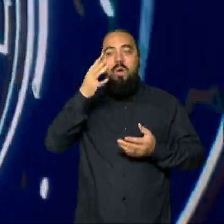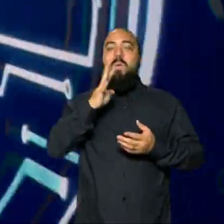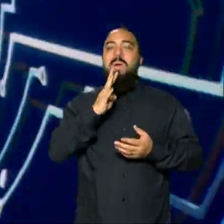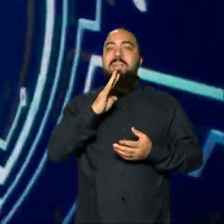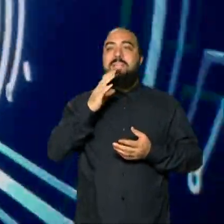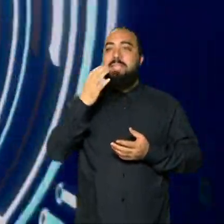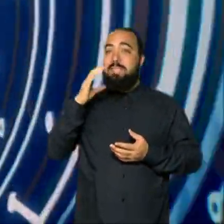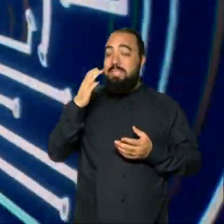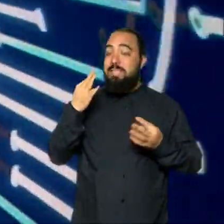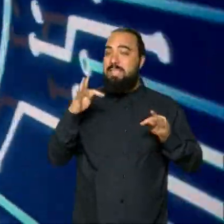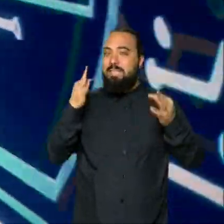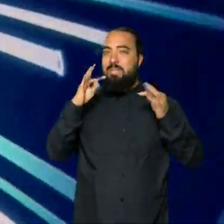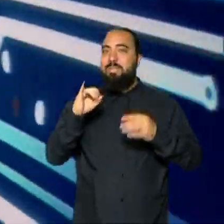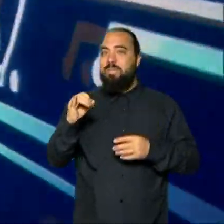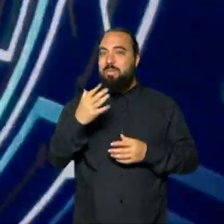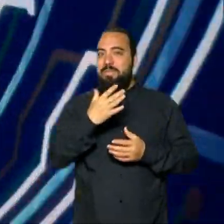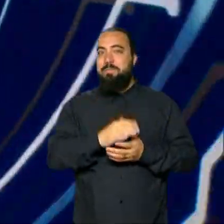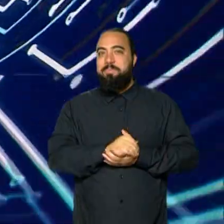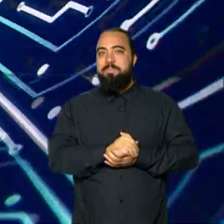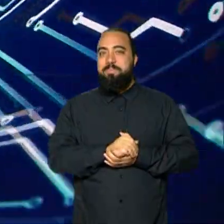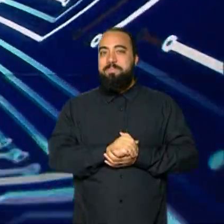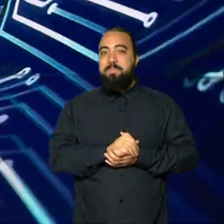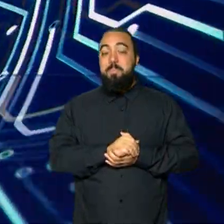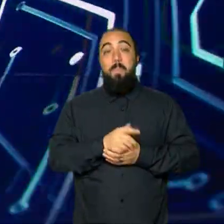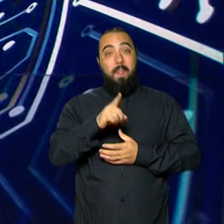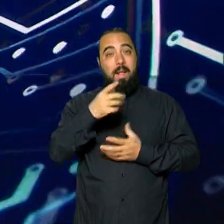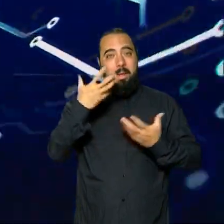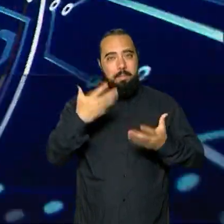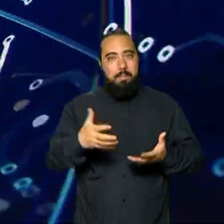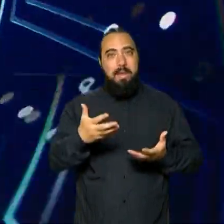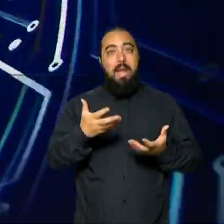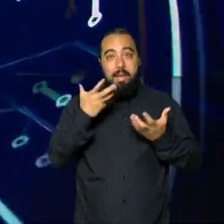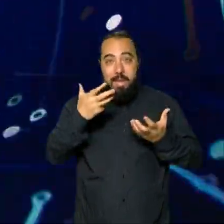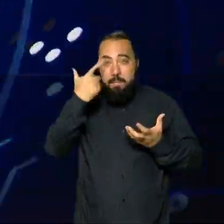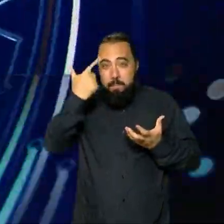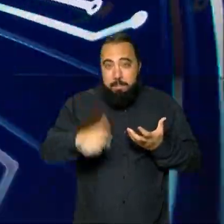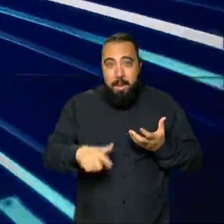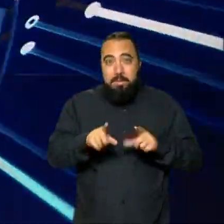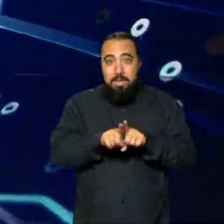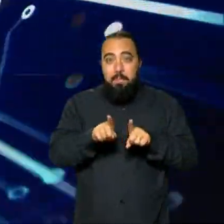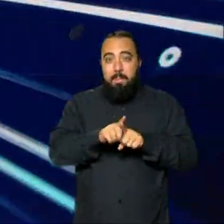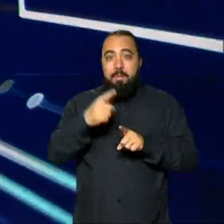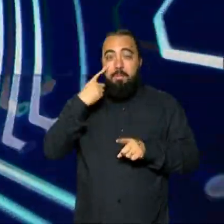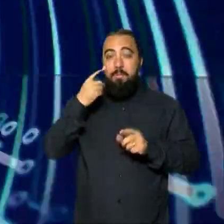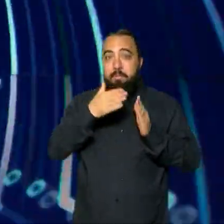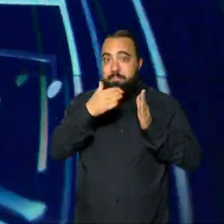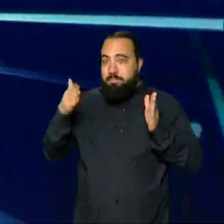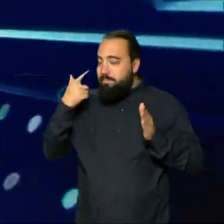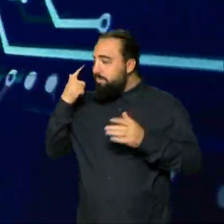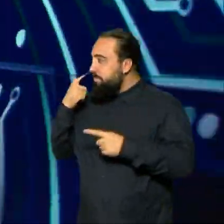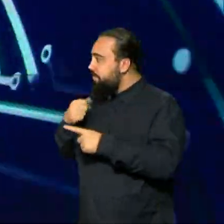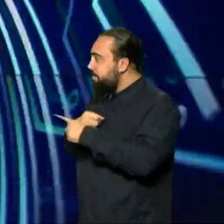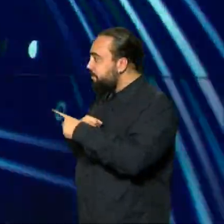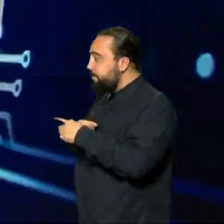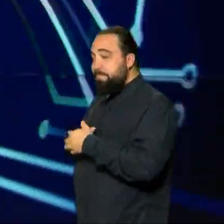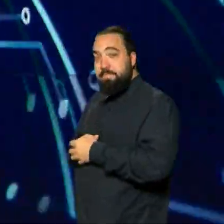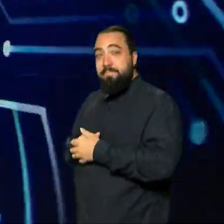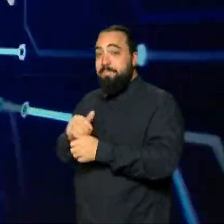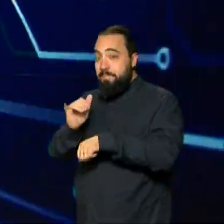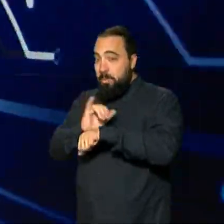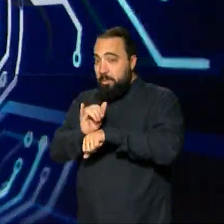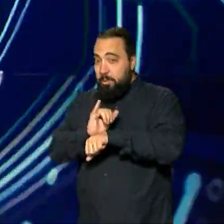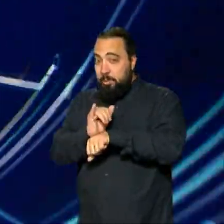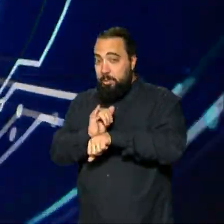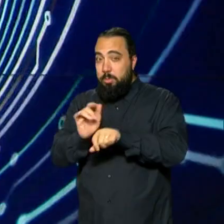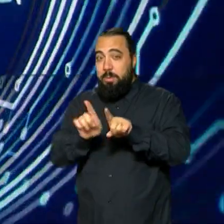ciência, tecnologia e inovação. Se você quiser rever este ou qualquer outro programa, basta acessar o canal da TV Brasil no